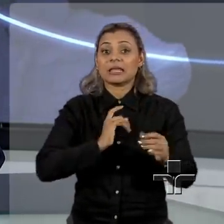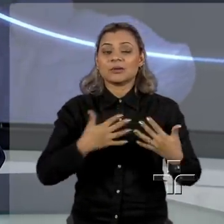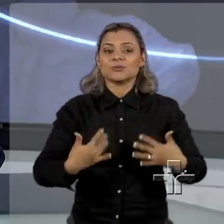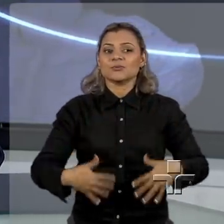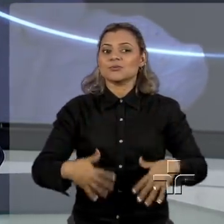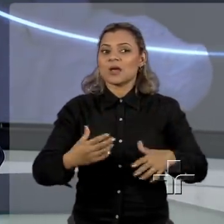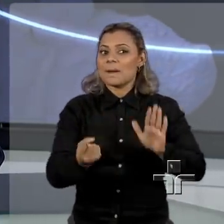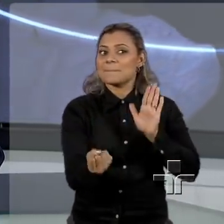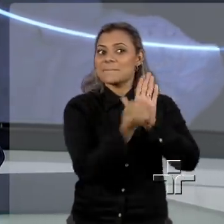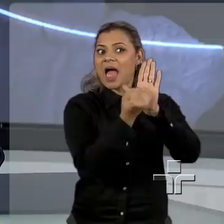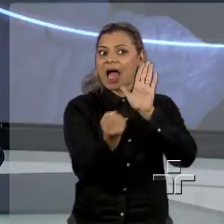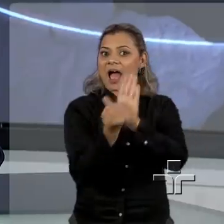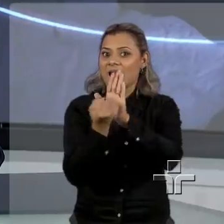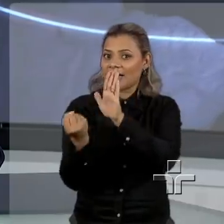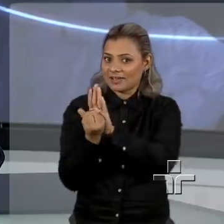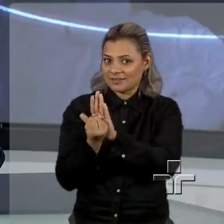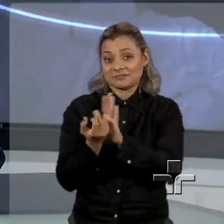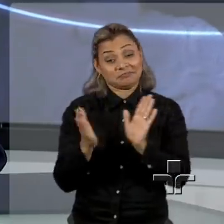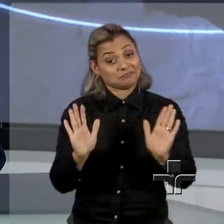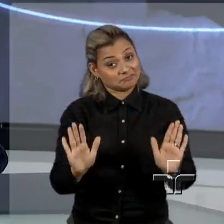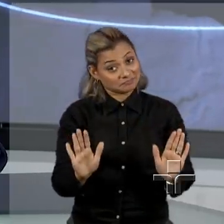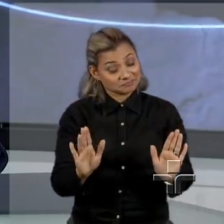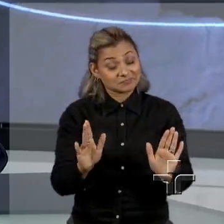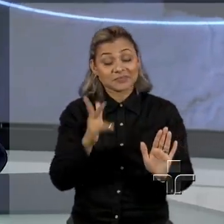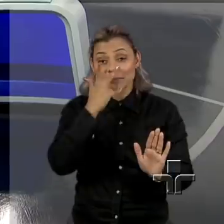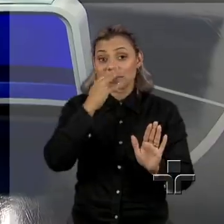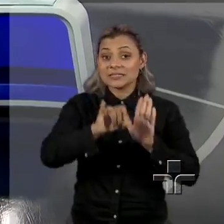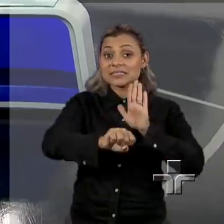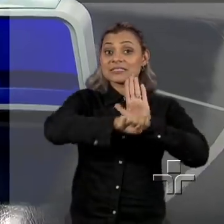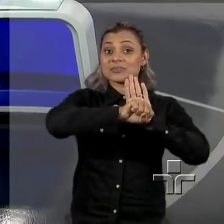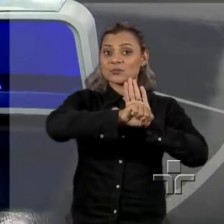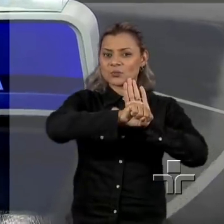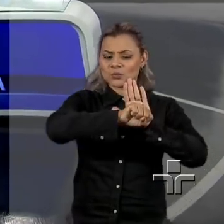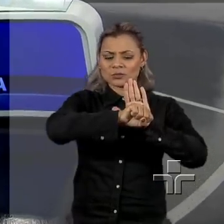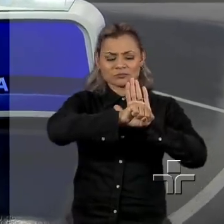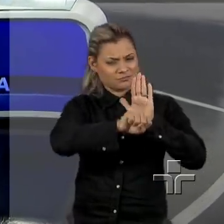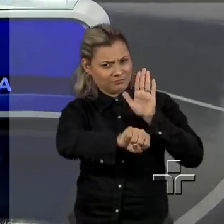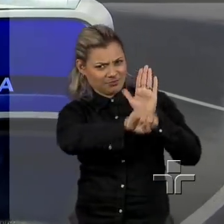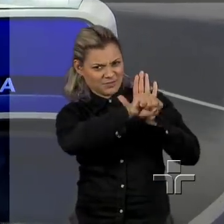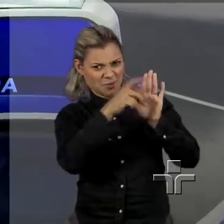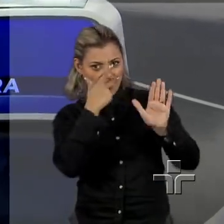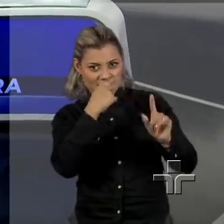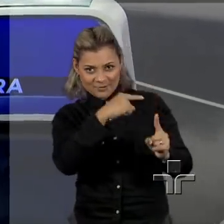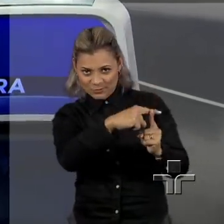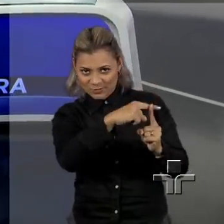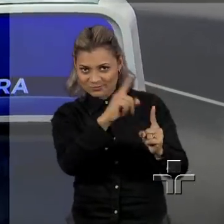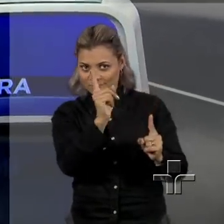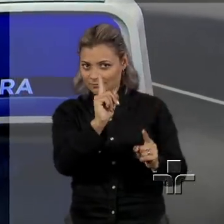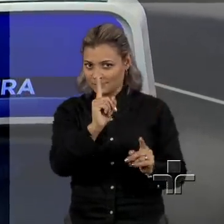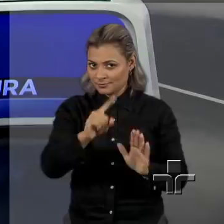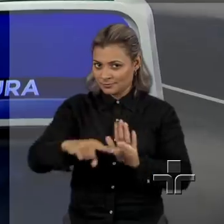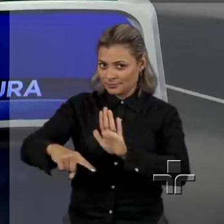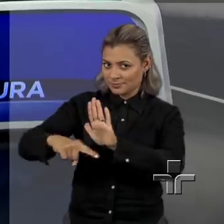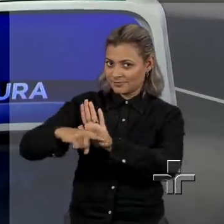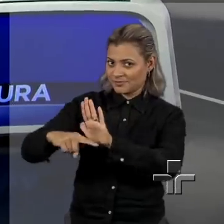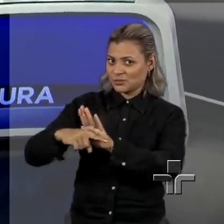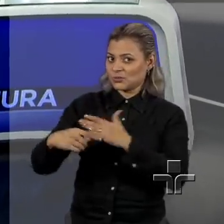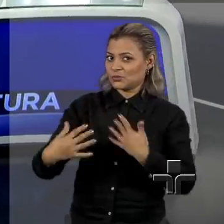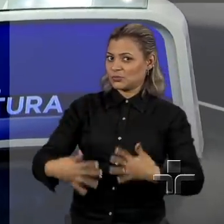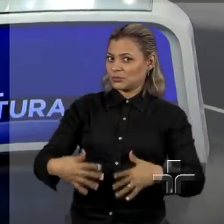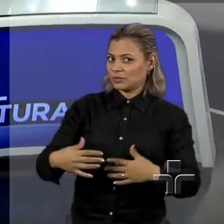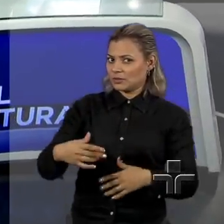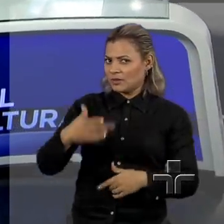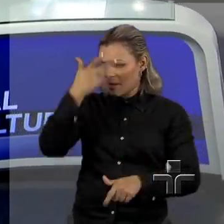Não. Neste momento em que muitas vezes esses símbolos são os mais negativos, como vocês avaliam que as